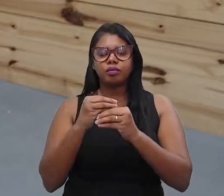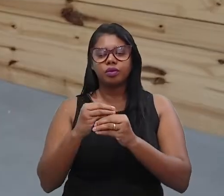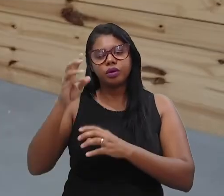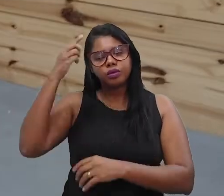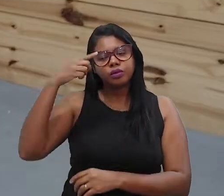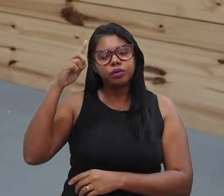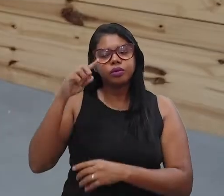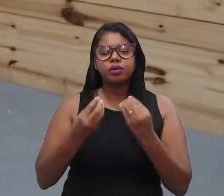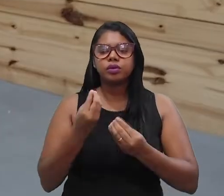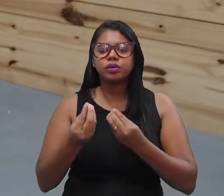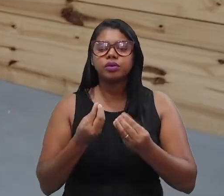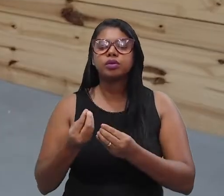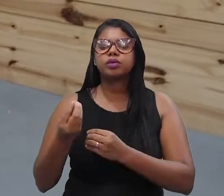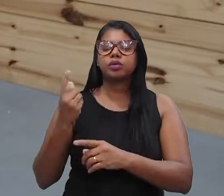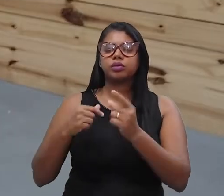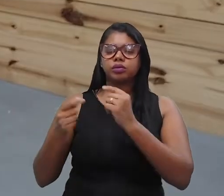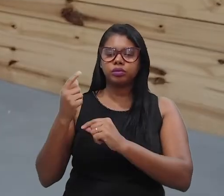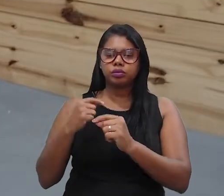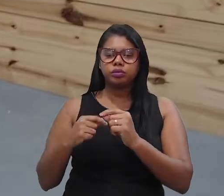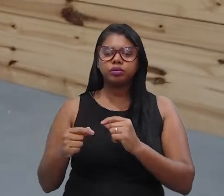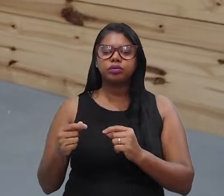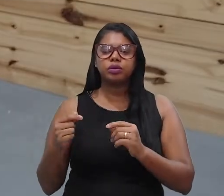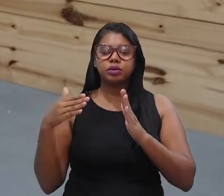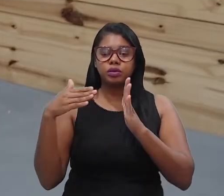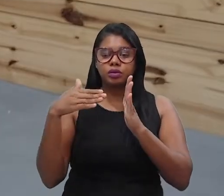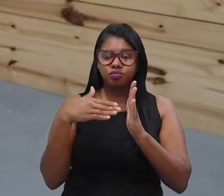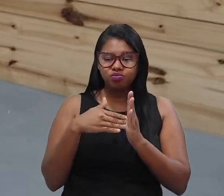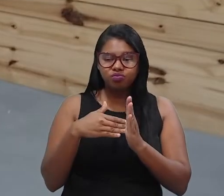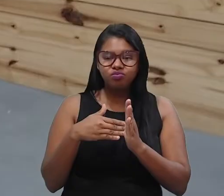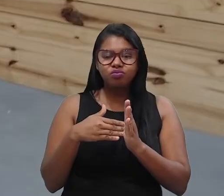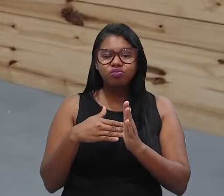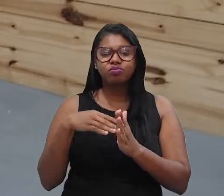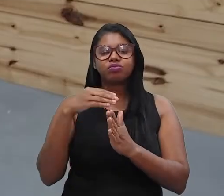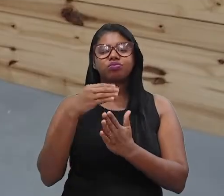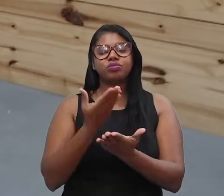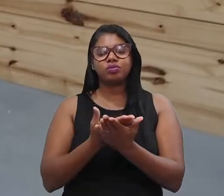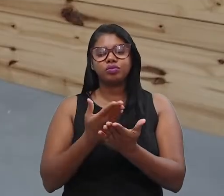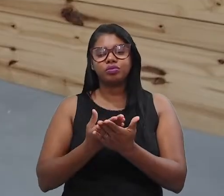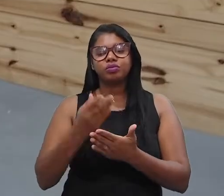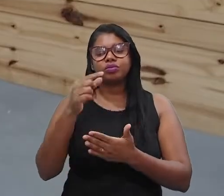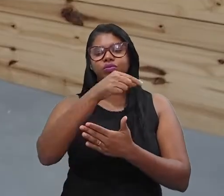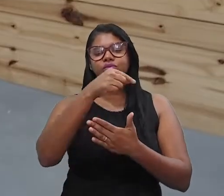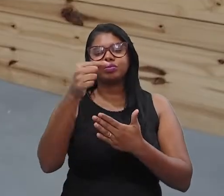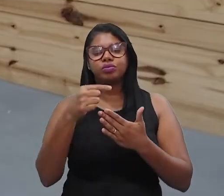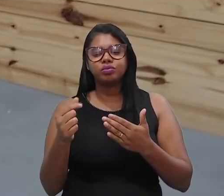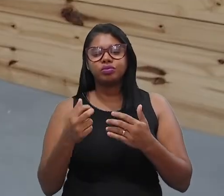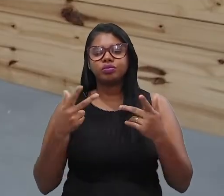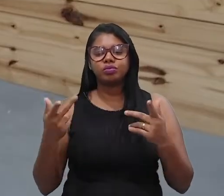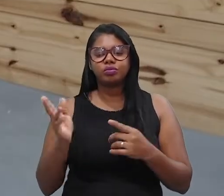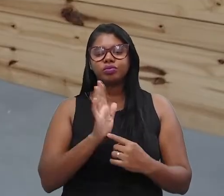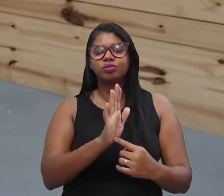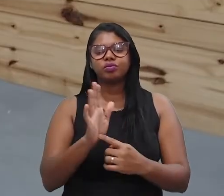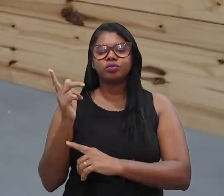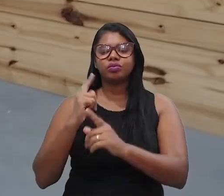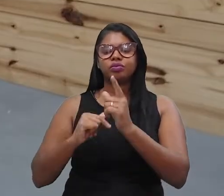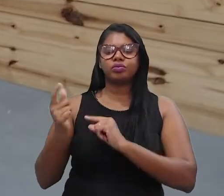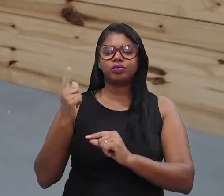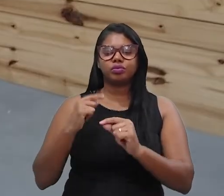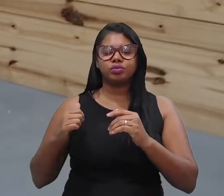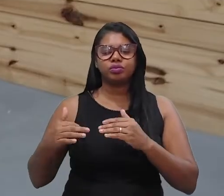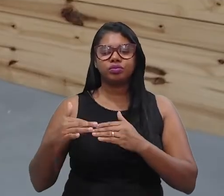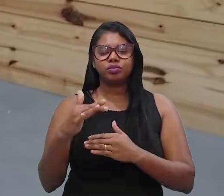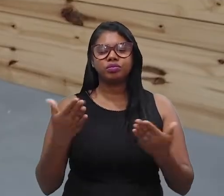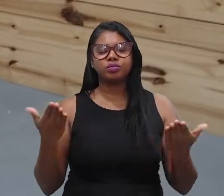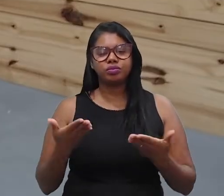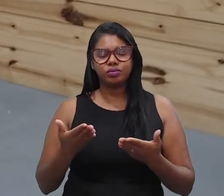administrador. Nesta última unidade, nós vamos estudar sobre os novos paradigmas ou novas tendências da administração.